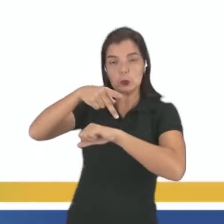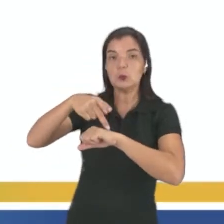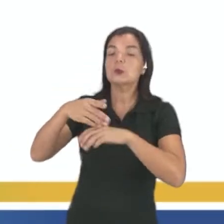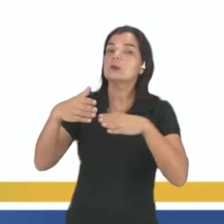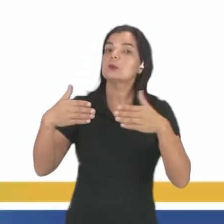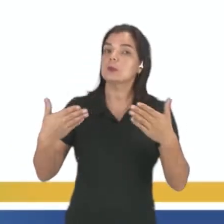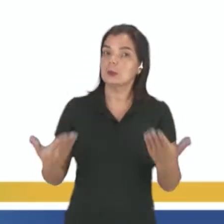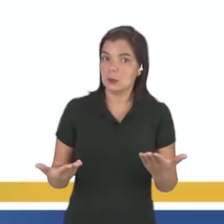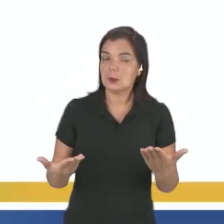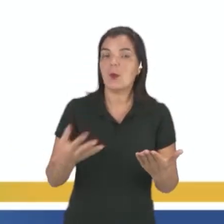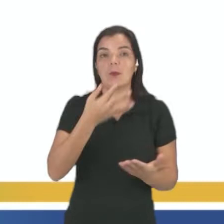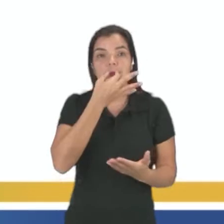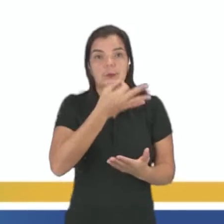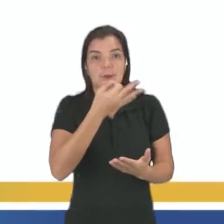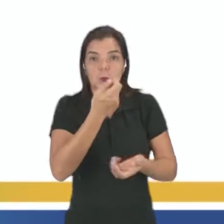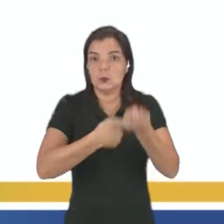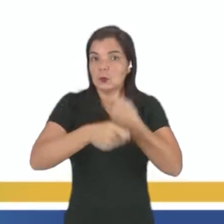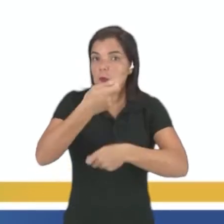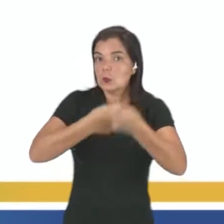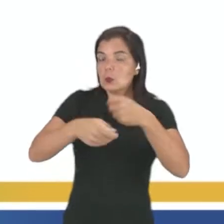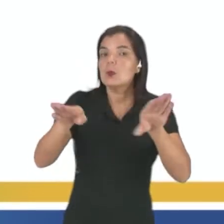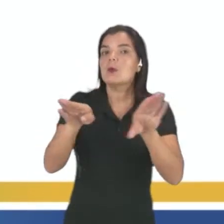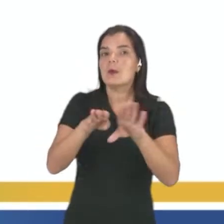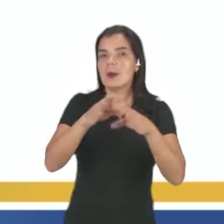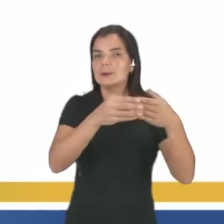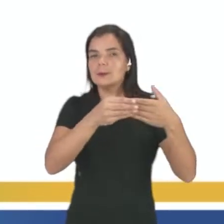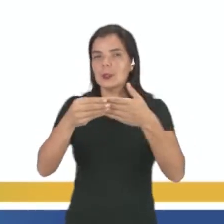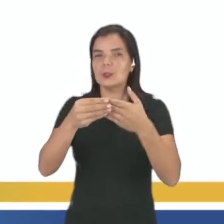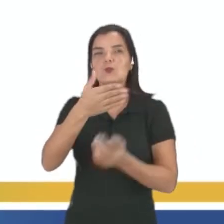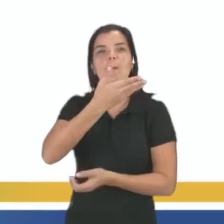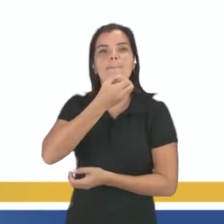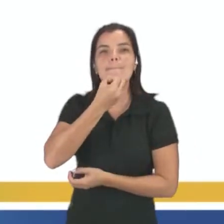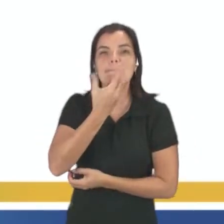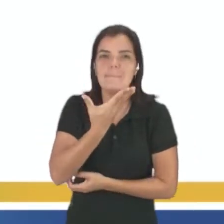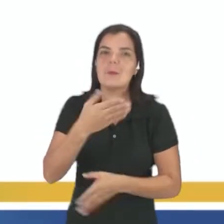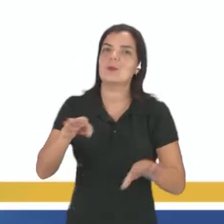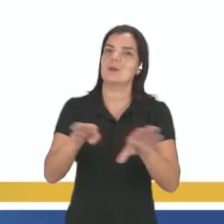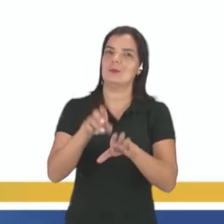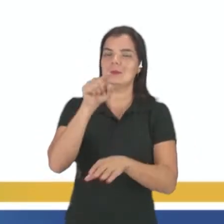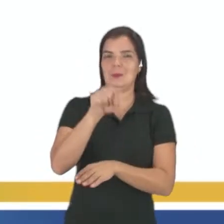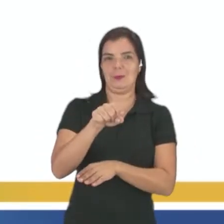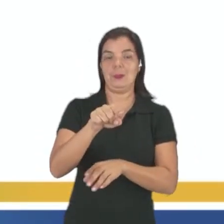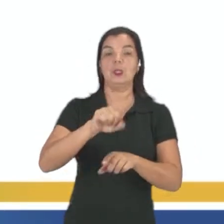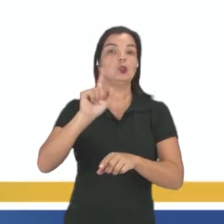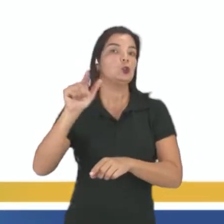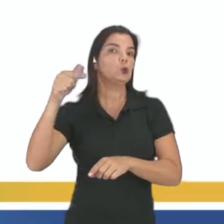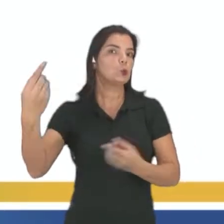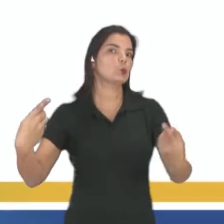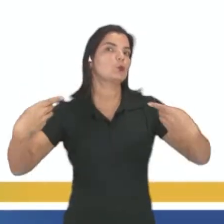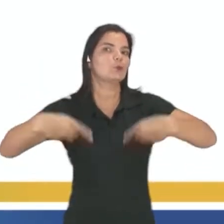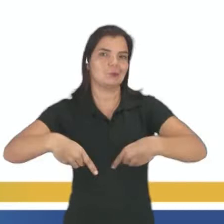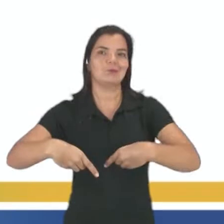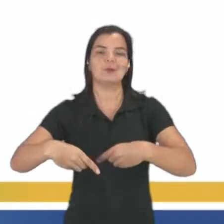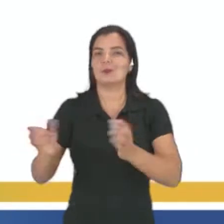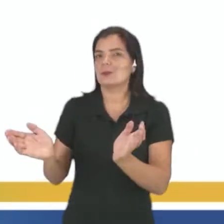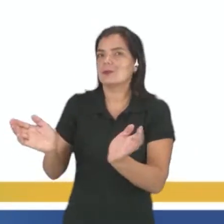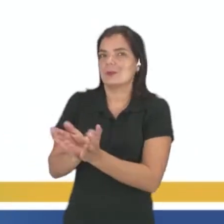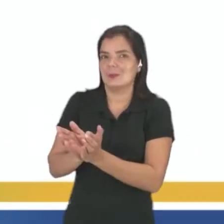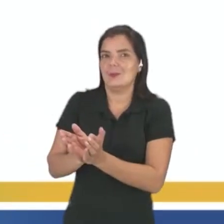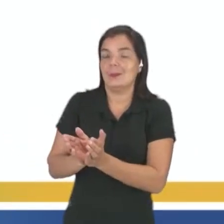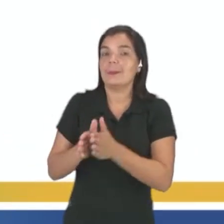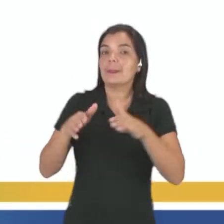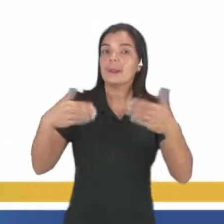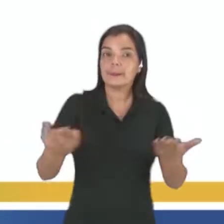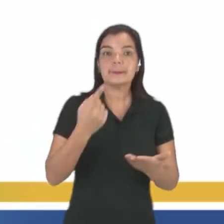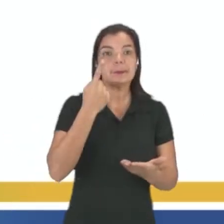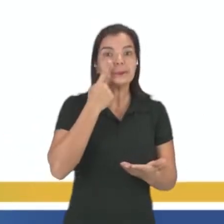alguma forma, do ponto de vista econômico, vão trazer uma vantagem para você, diante dos outros que competem com o seu grupo.